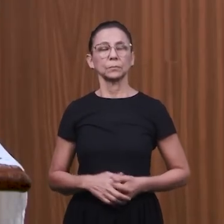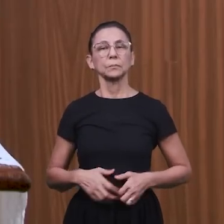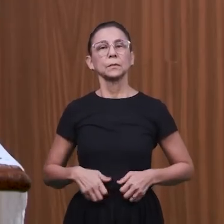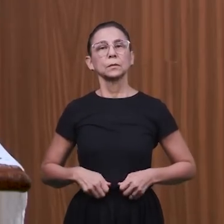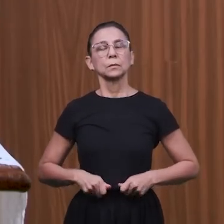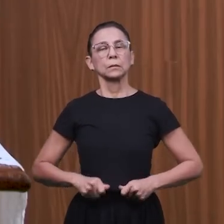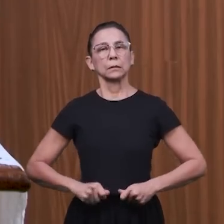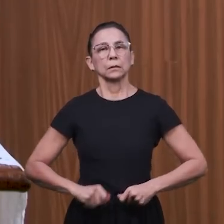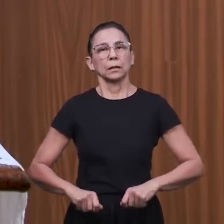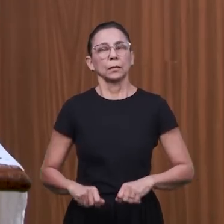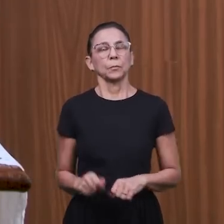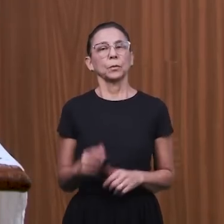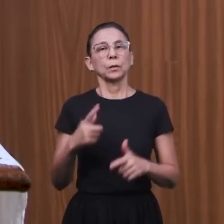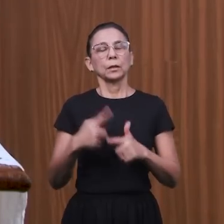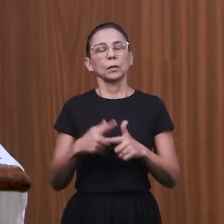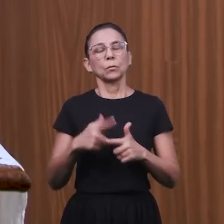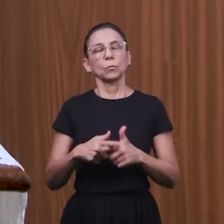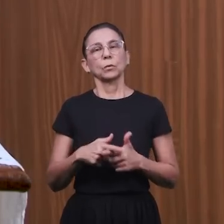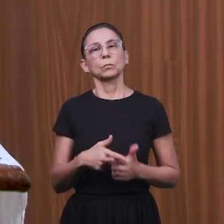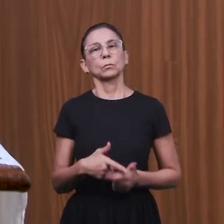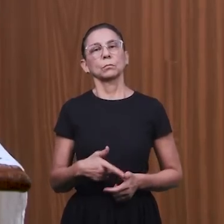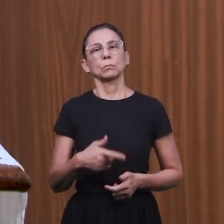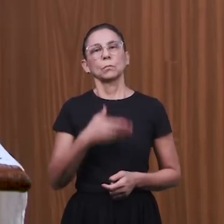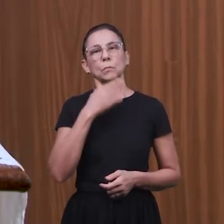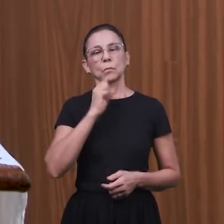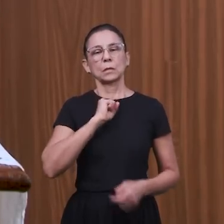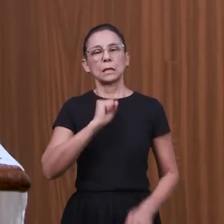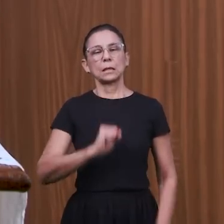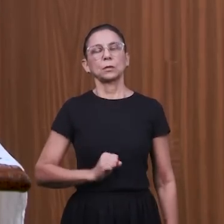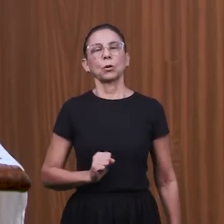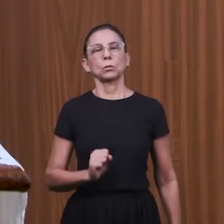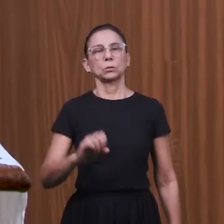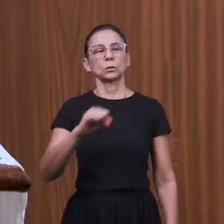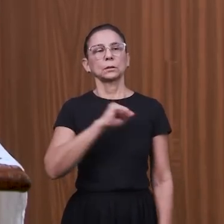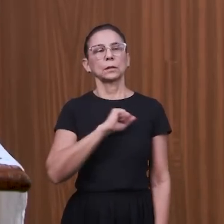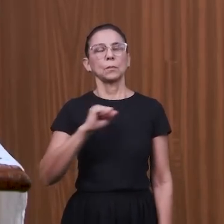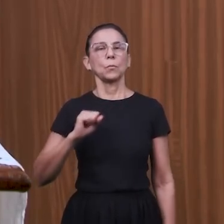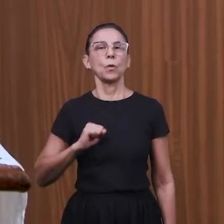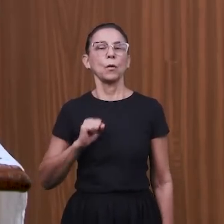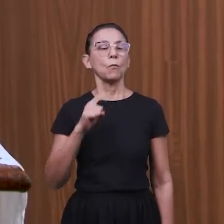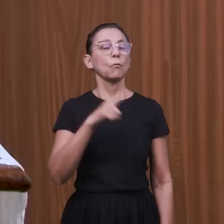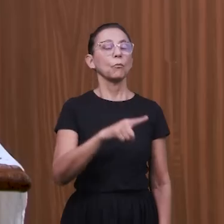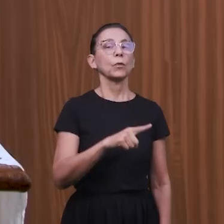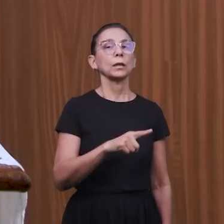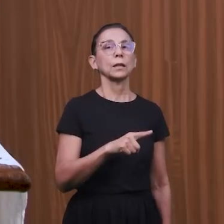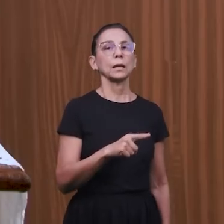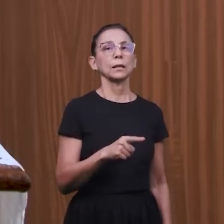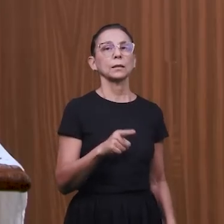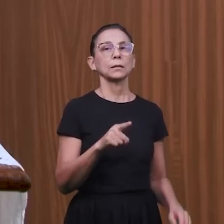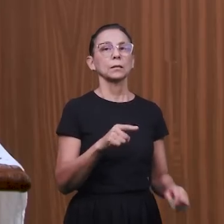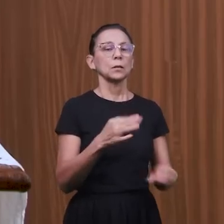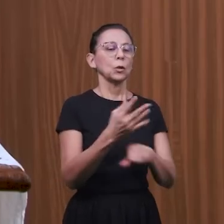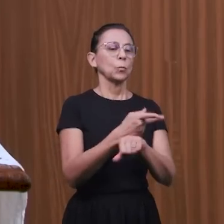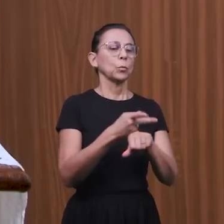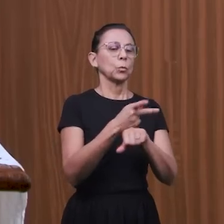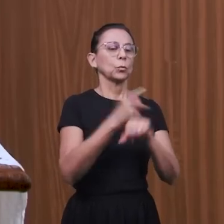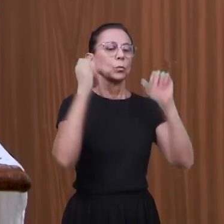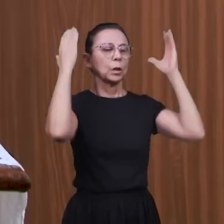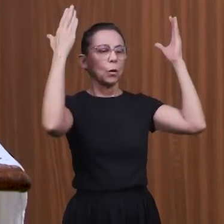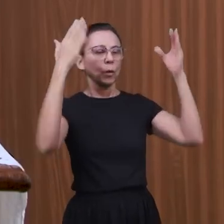rei de Israel, Samuel não sabia que seria Davi. Passam todos os irmãos diante dele e Samuel achando